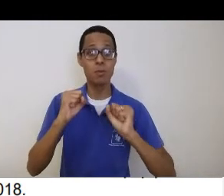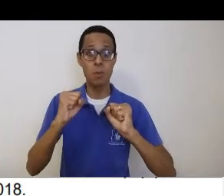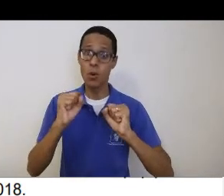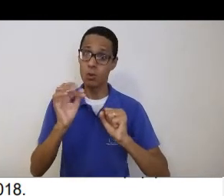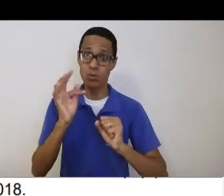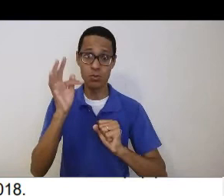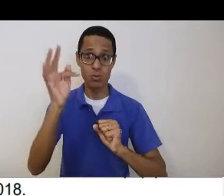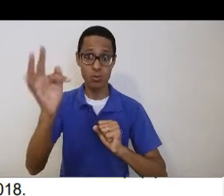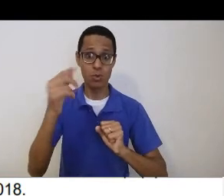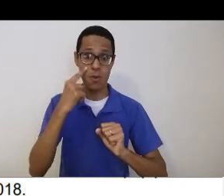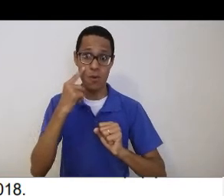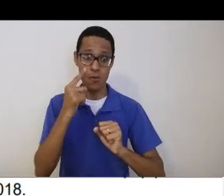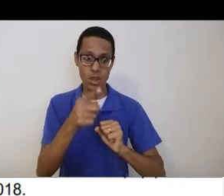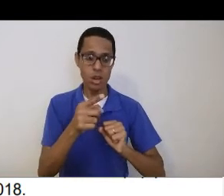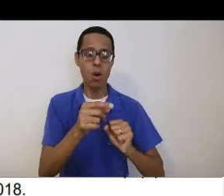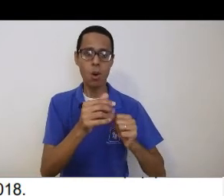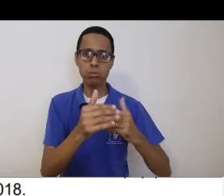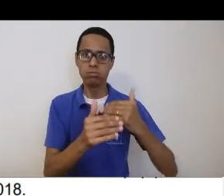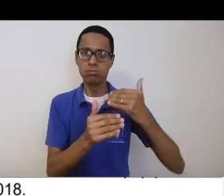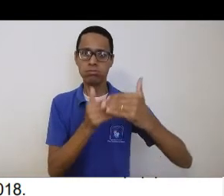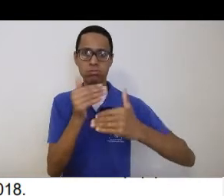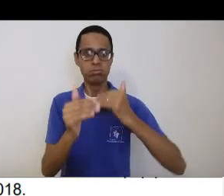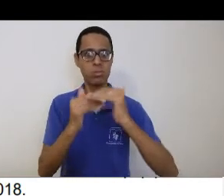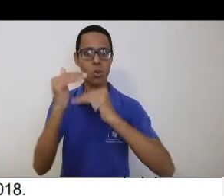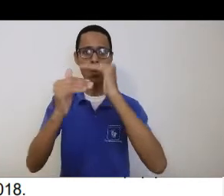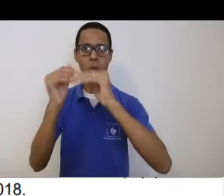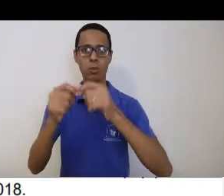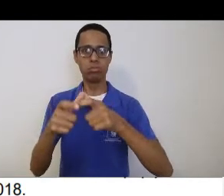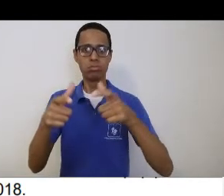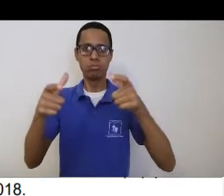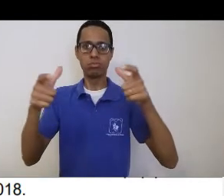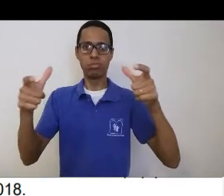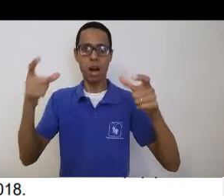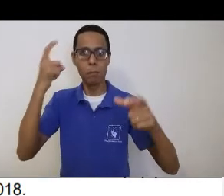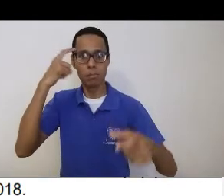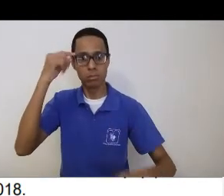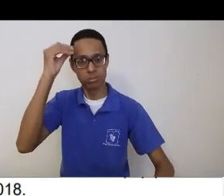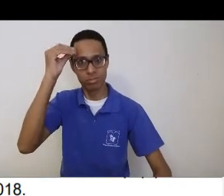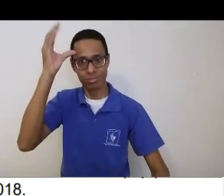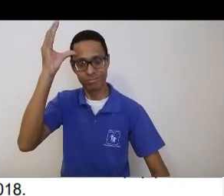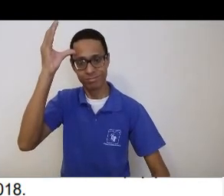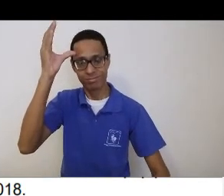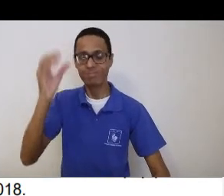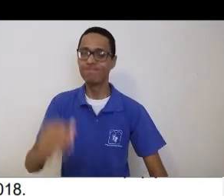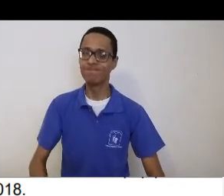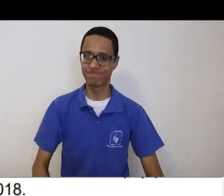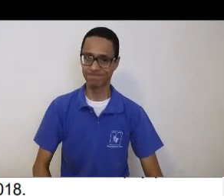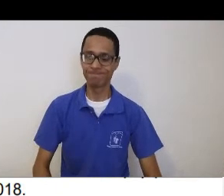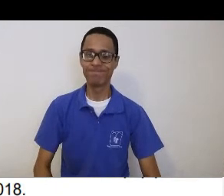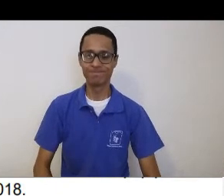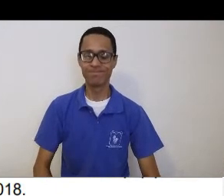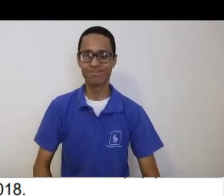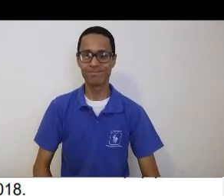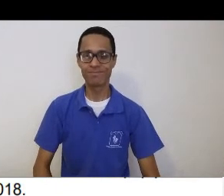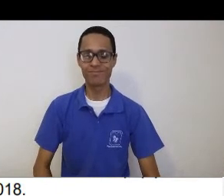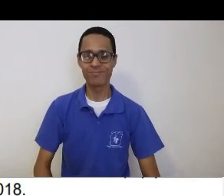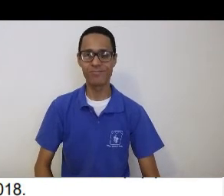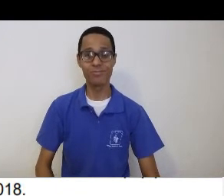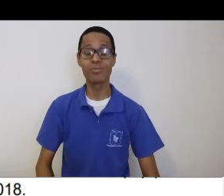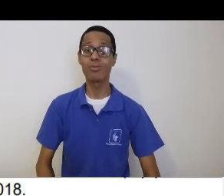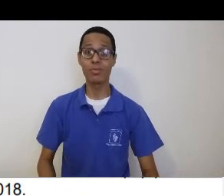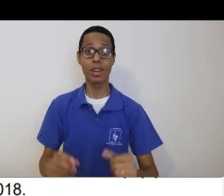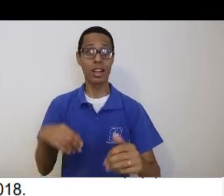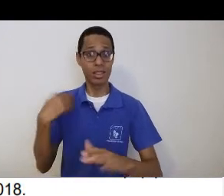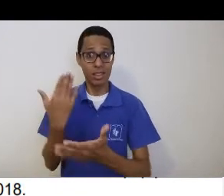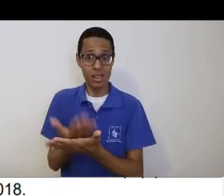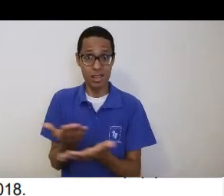como está e como que ele vai poder ficar, né? Como se vê isso. O uso das tecnologias por um sujeito